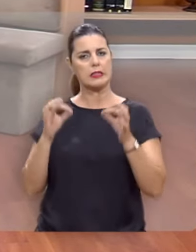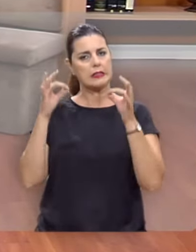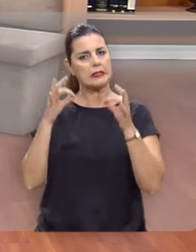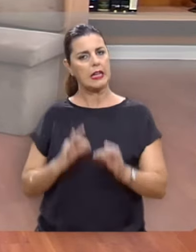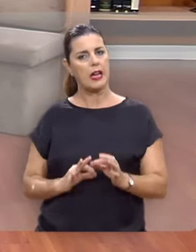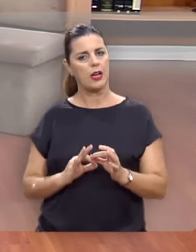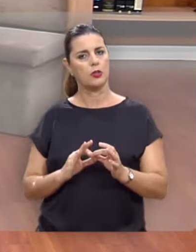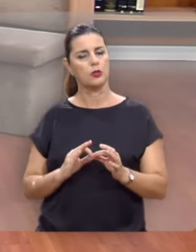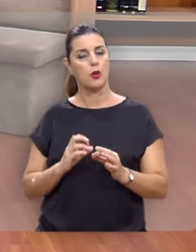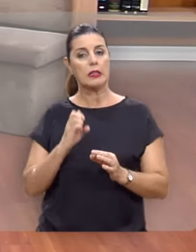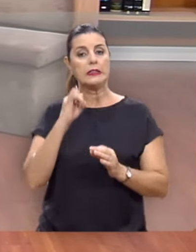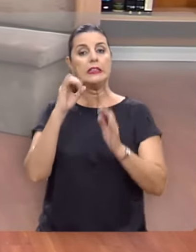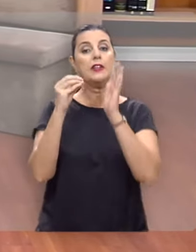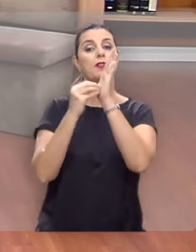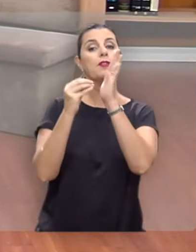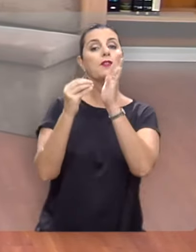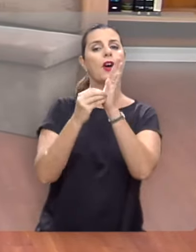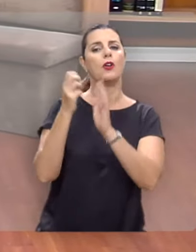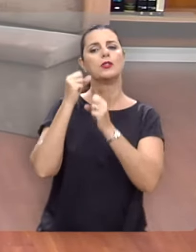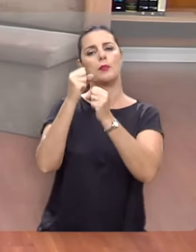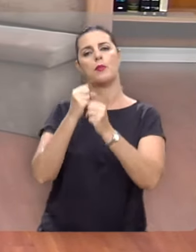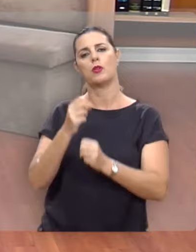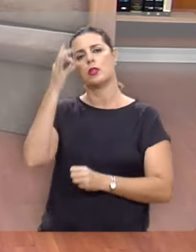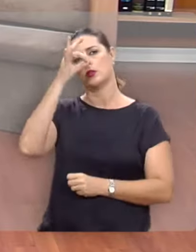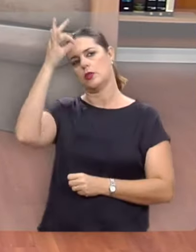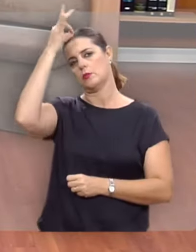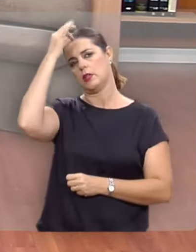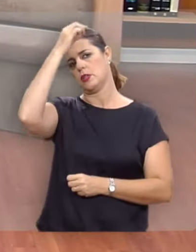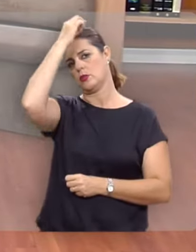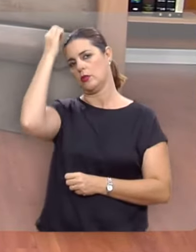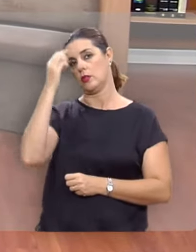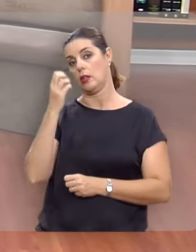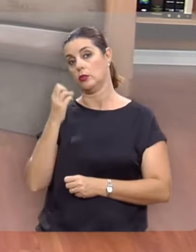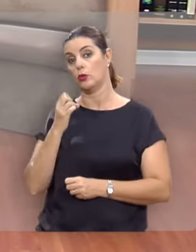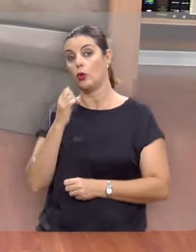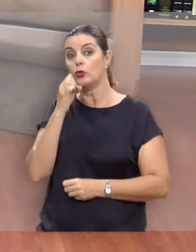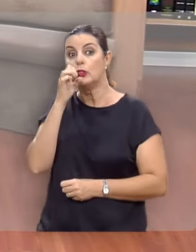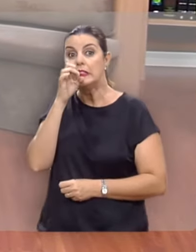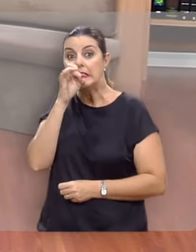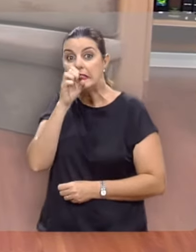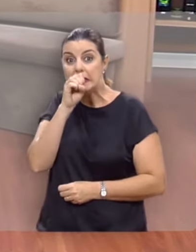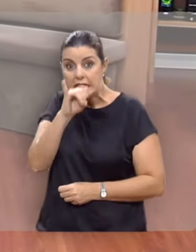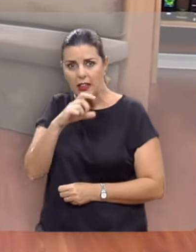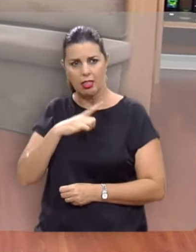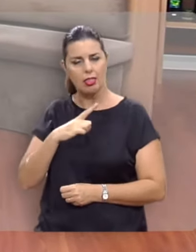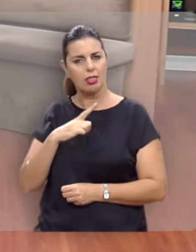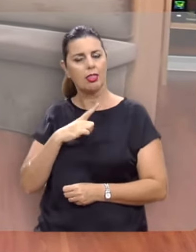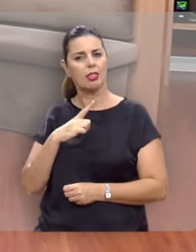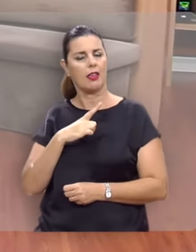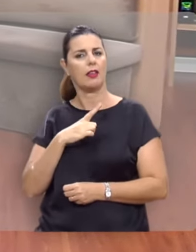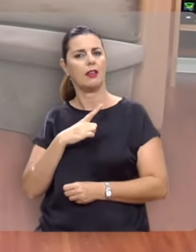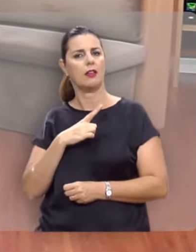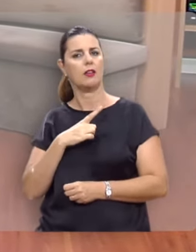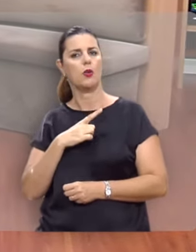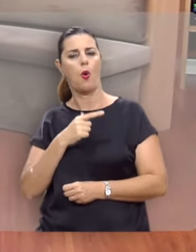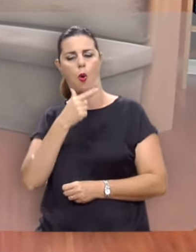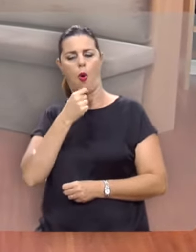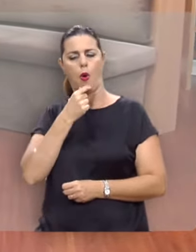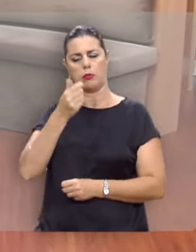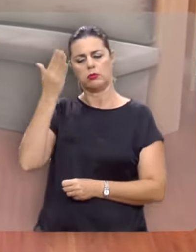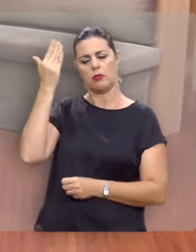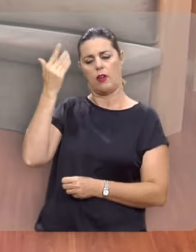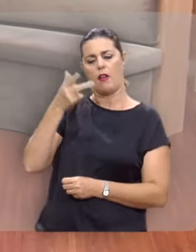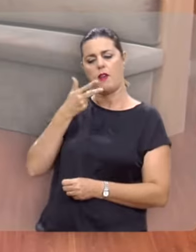que ela seja revestida com o poder do Espírito Santo. John Stott disse com muita razão: antes de